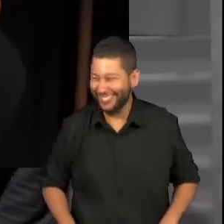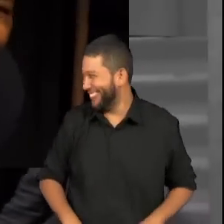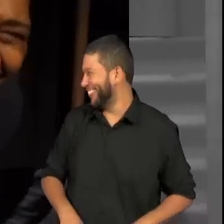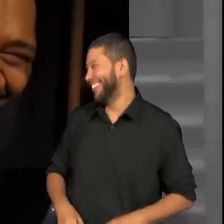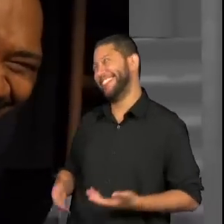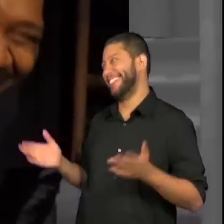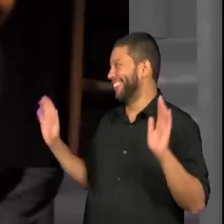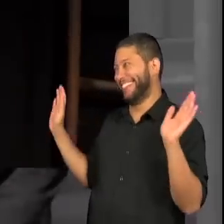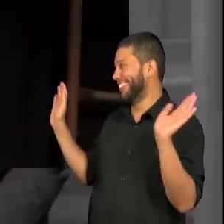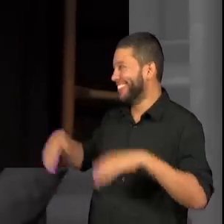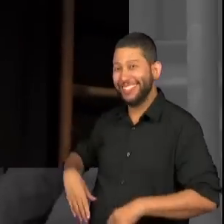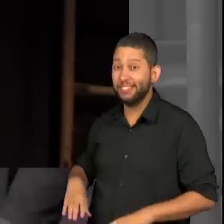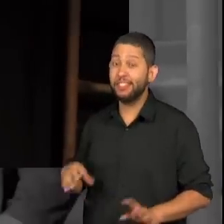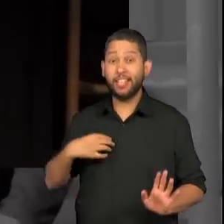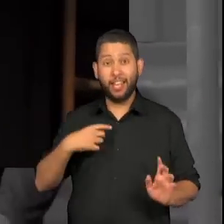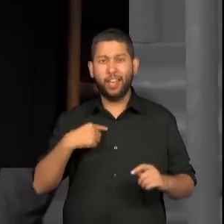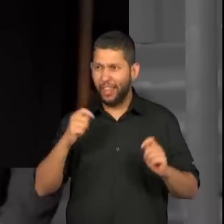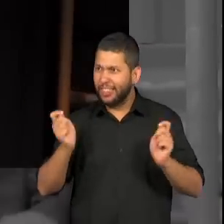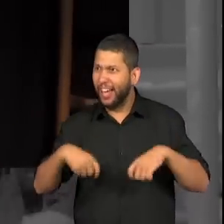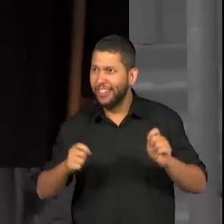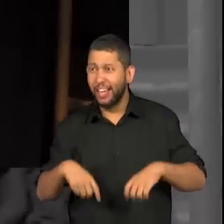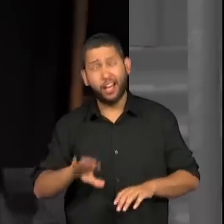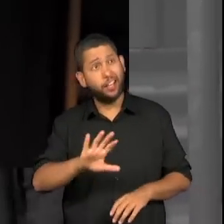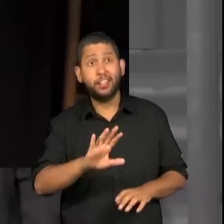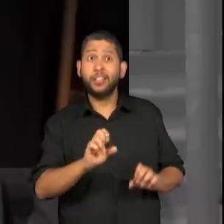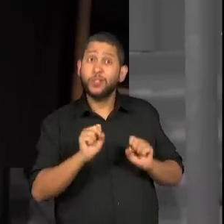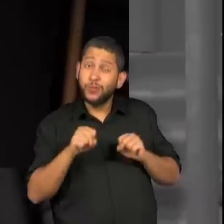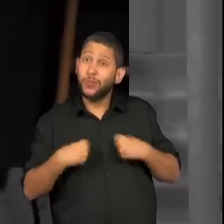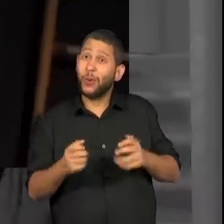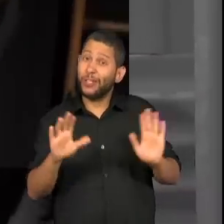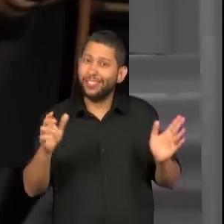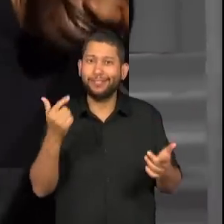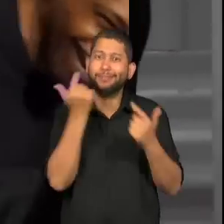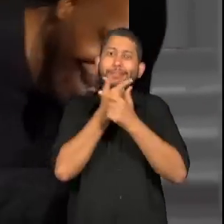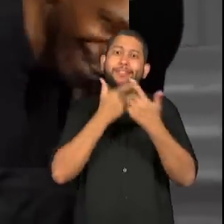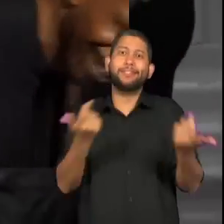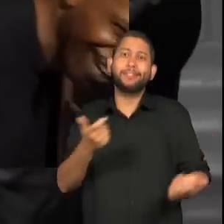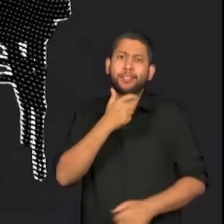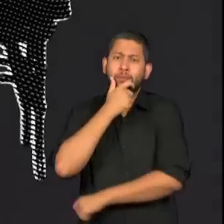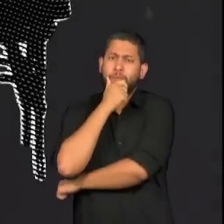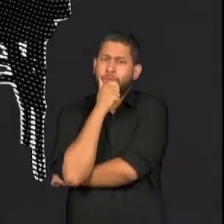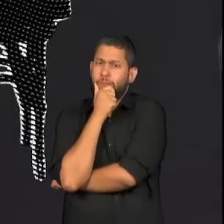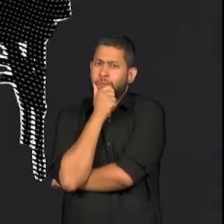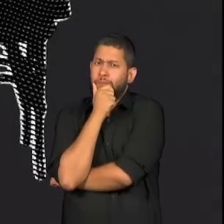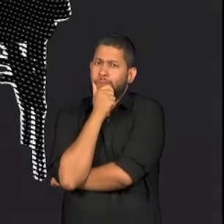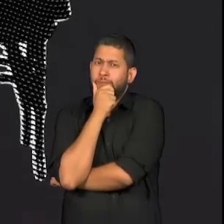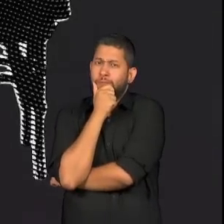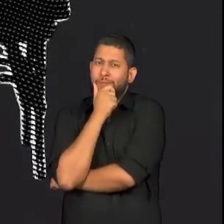Eu tenho talento pra isso? Cara de mal, tô me dando vontade de rir.